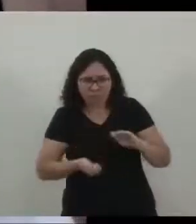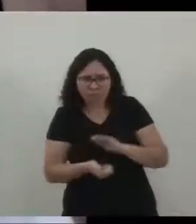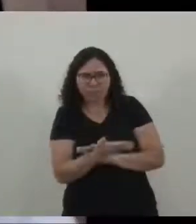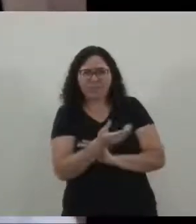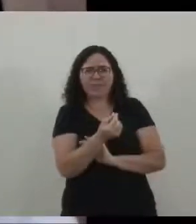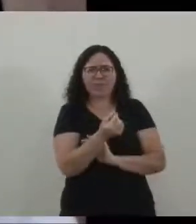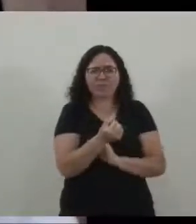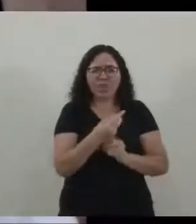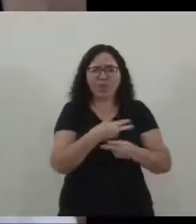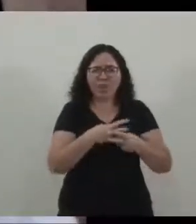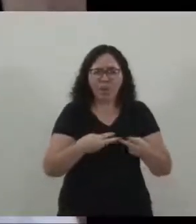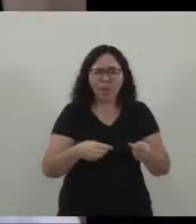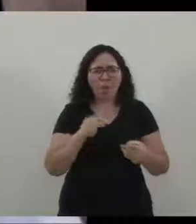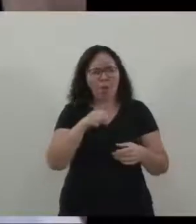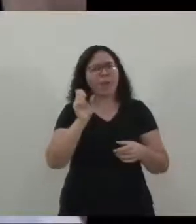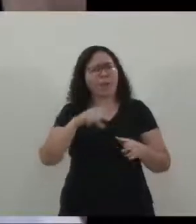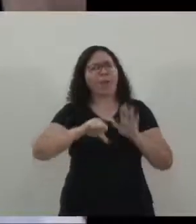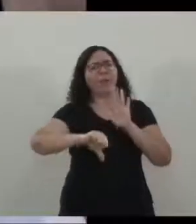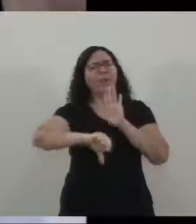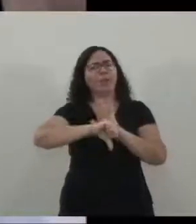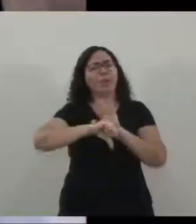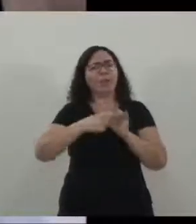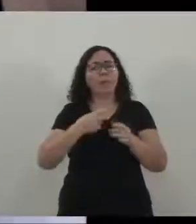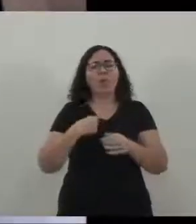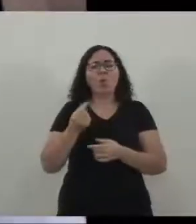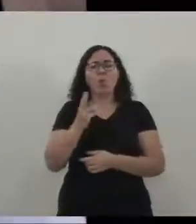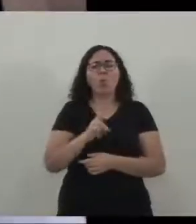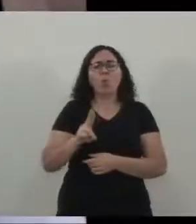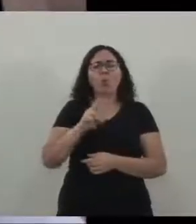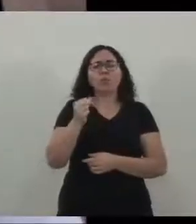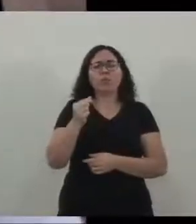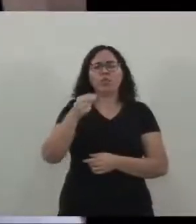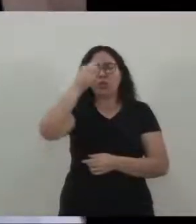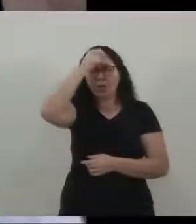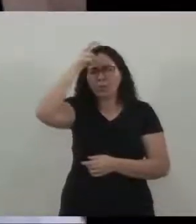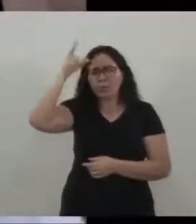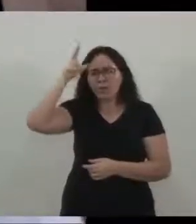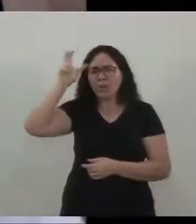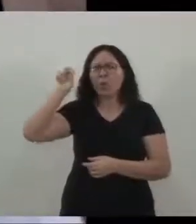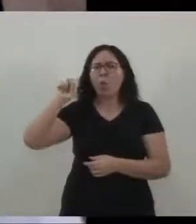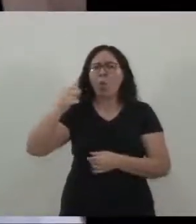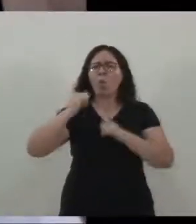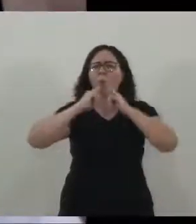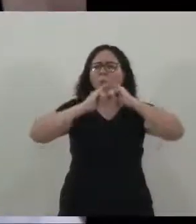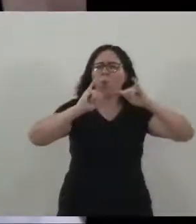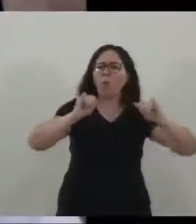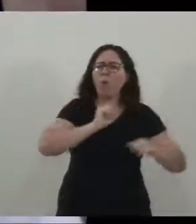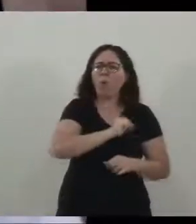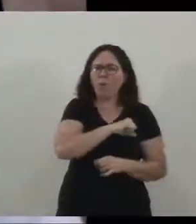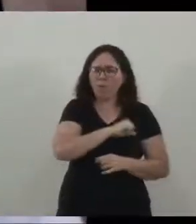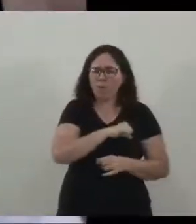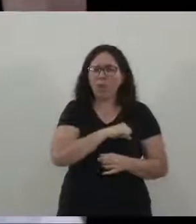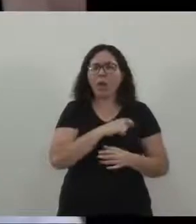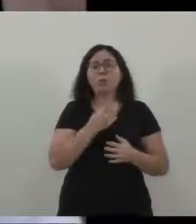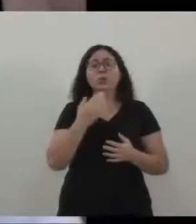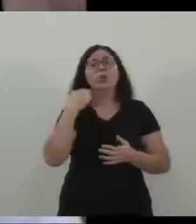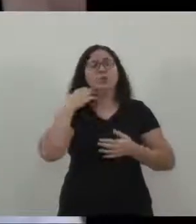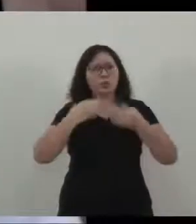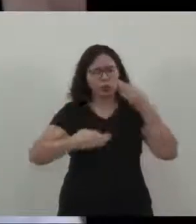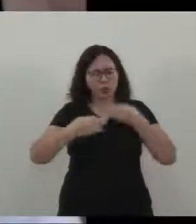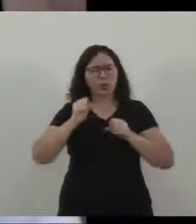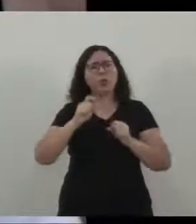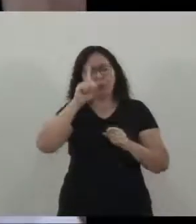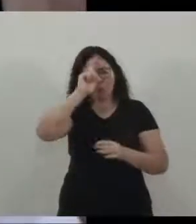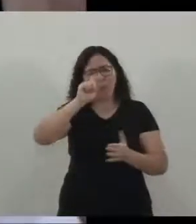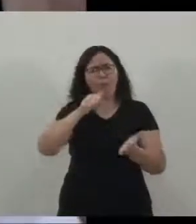né, todas essas questões, compra de voto, uso da máquina, divulgação de notícias falsas. O juiz eleitoral pode arbitrar